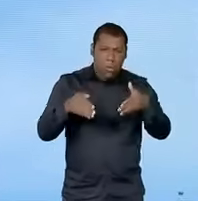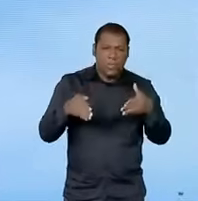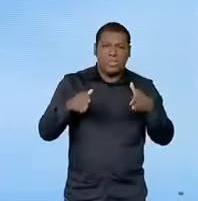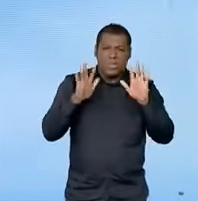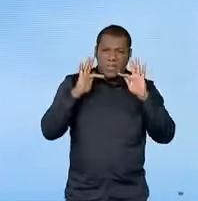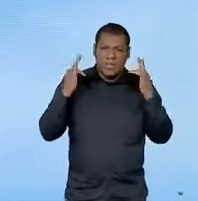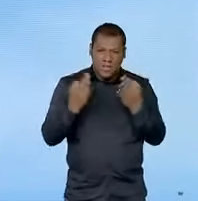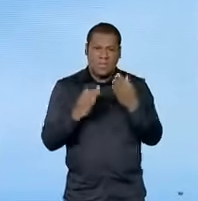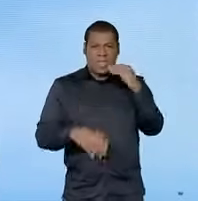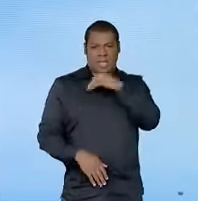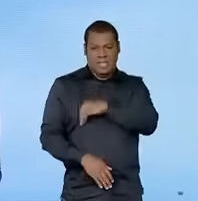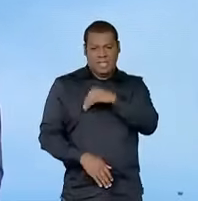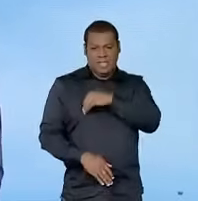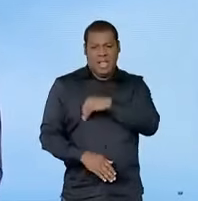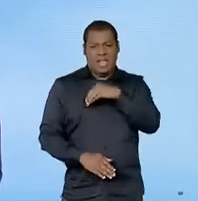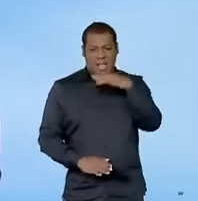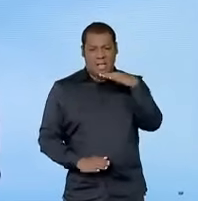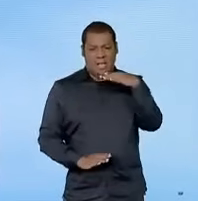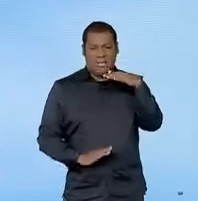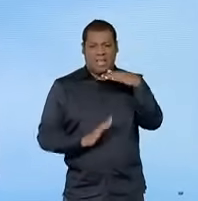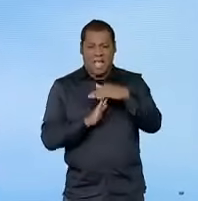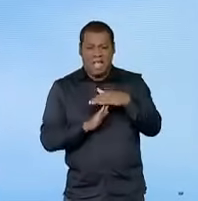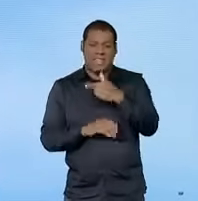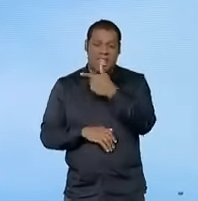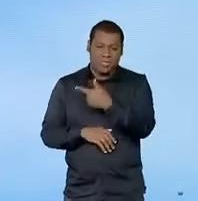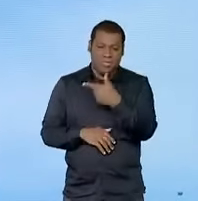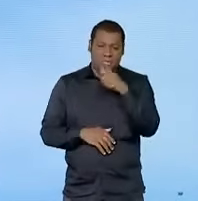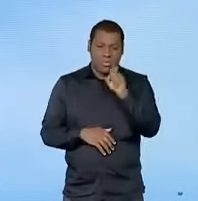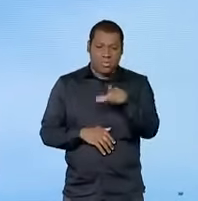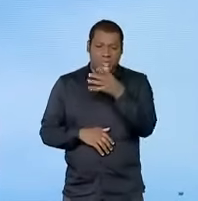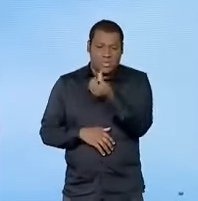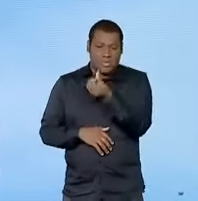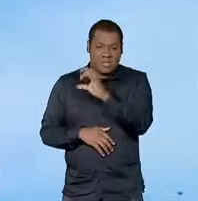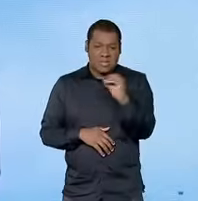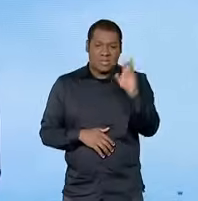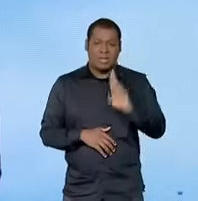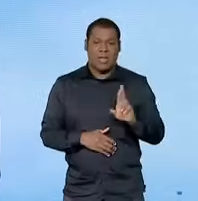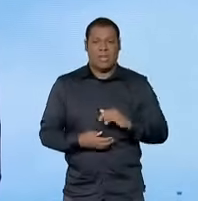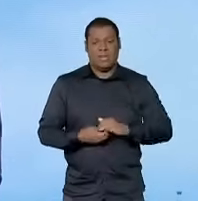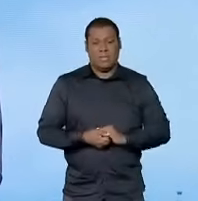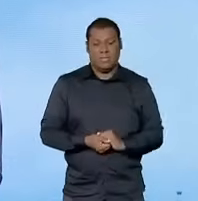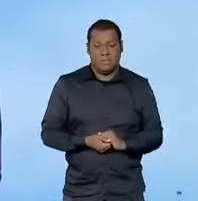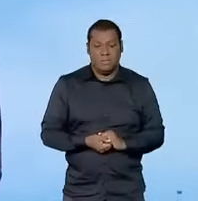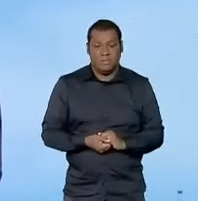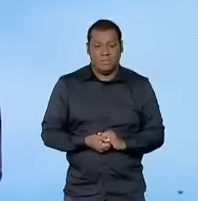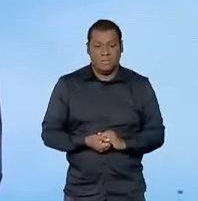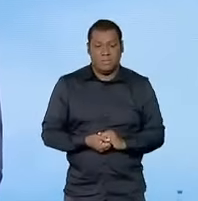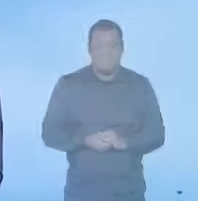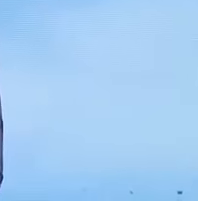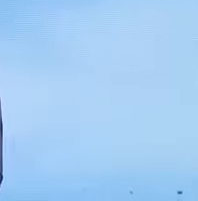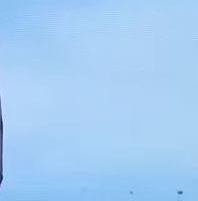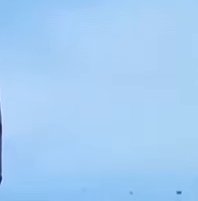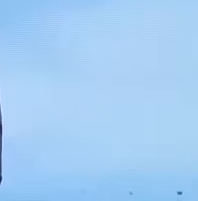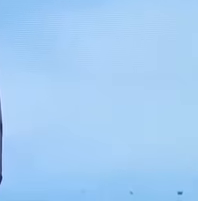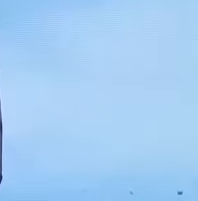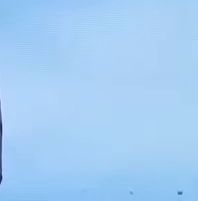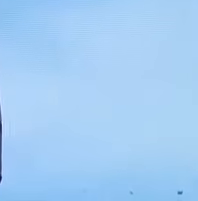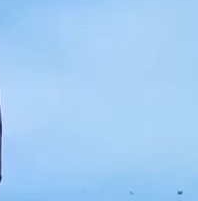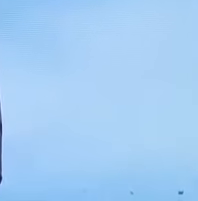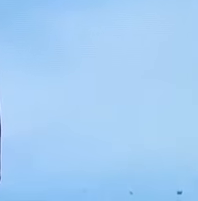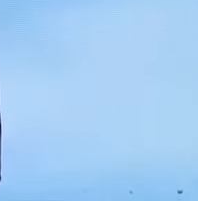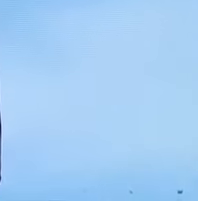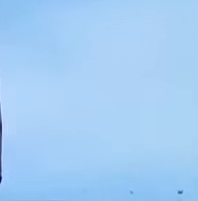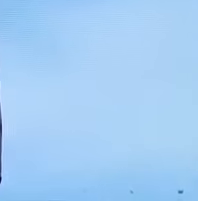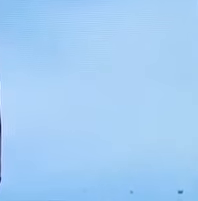que ganham R$ 2.640 por mês. E, presidente, relembro que os cidadãos brasileiros